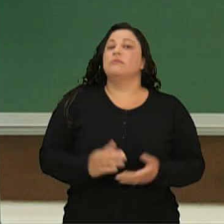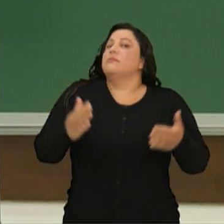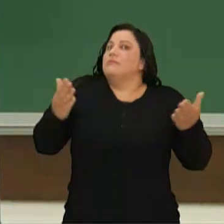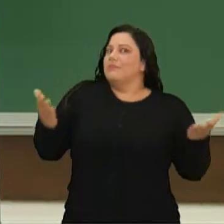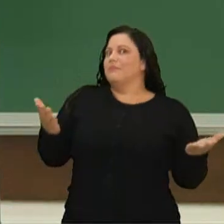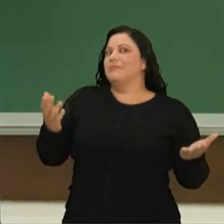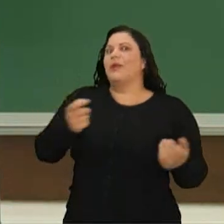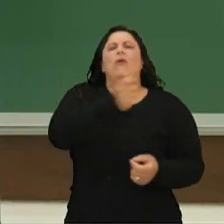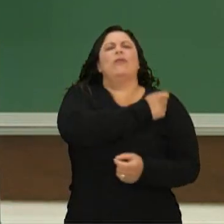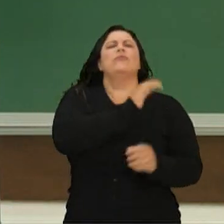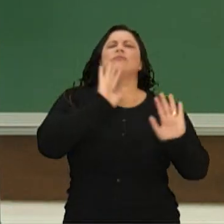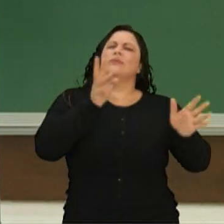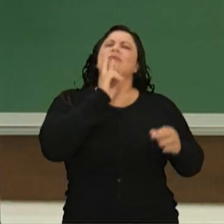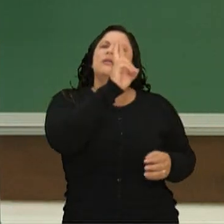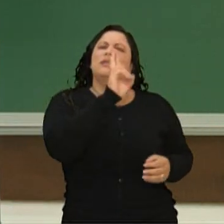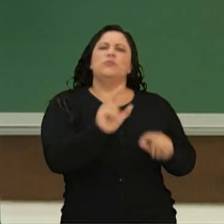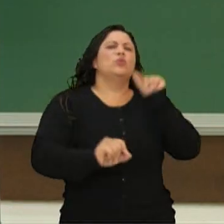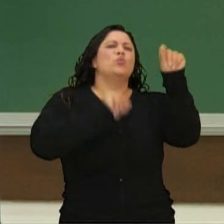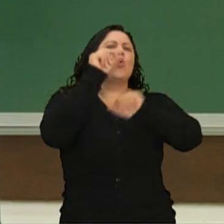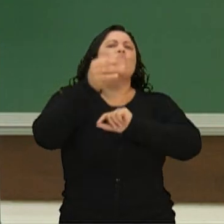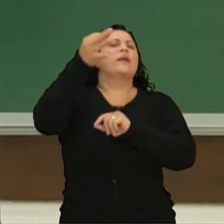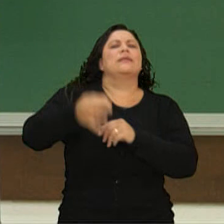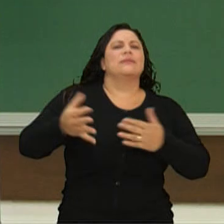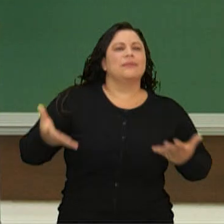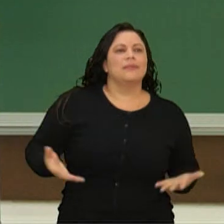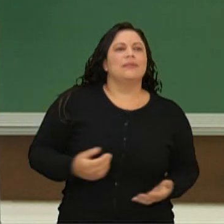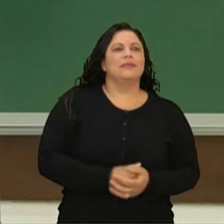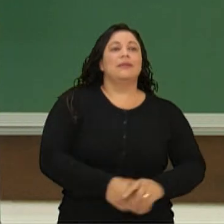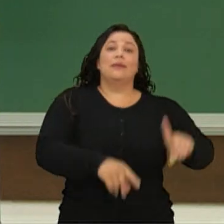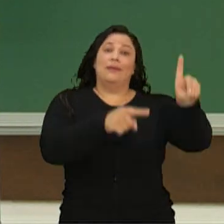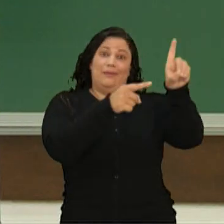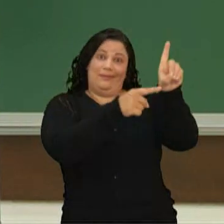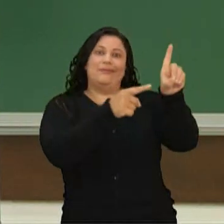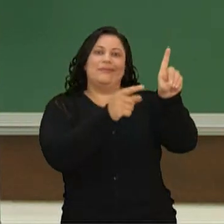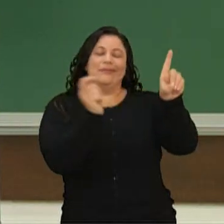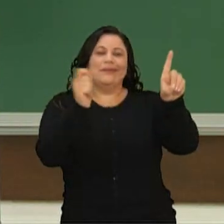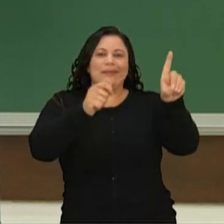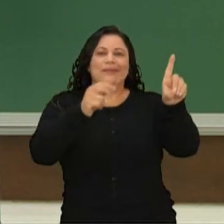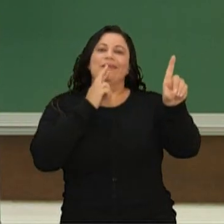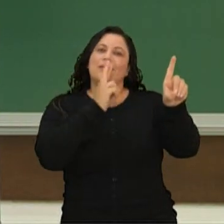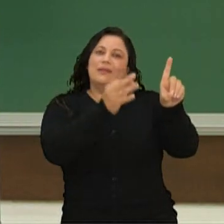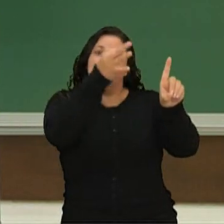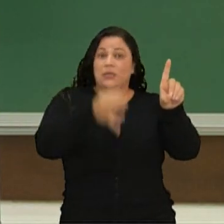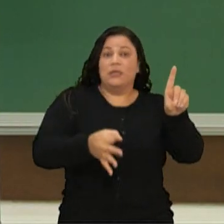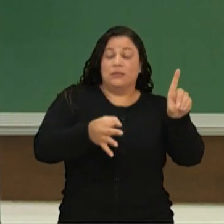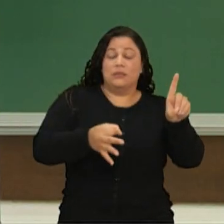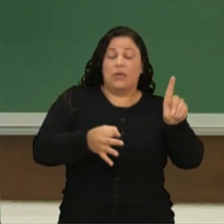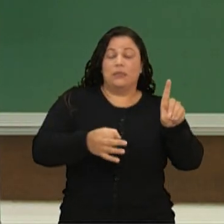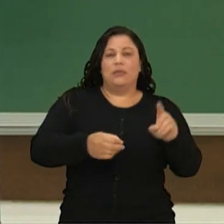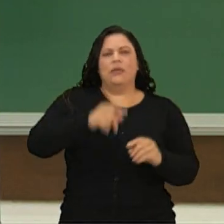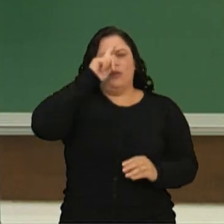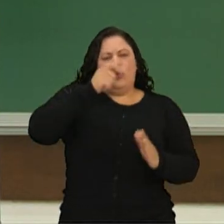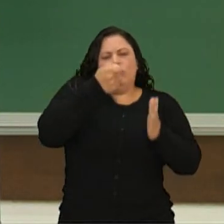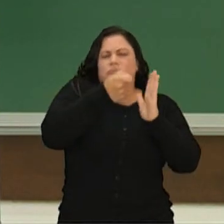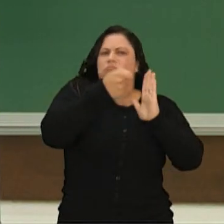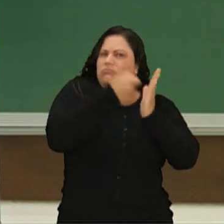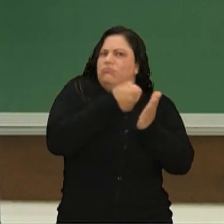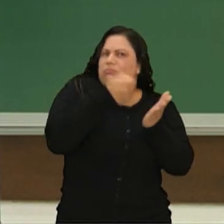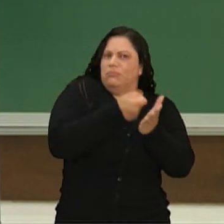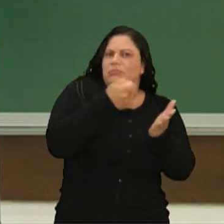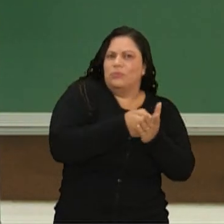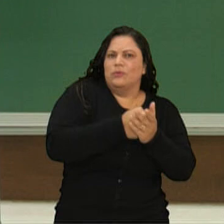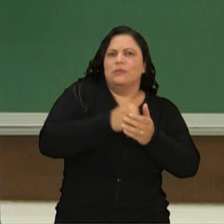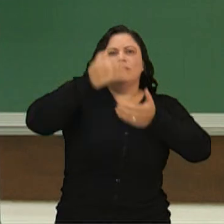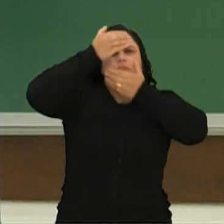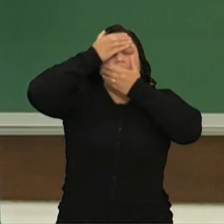Então, estudantes, vocês responderam a questão? Qual é a resposta correta? Letra D. Uma das principais obrigações dos muçulmanos islamitas é